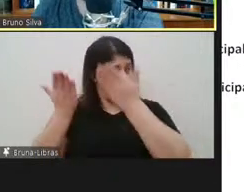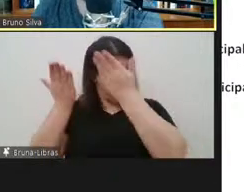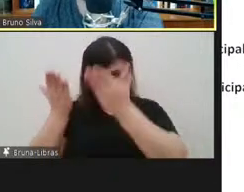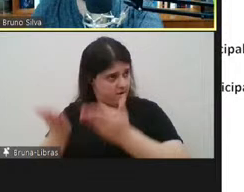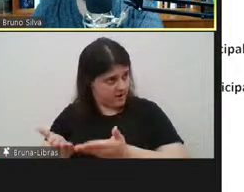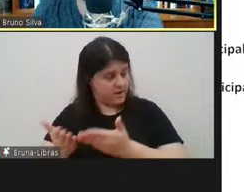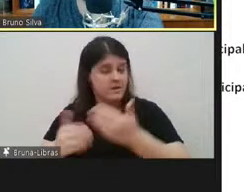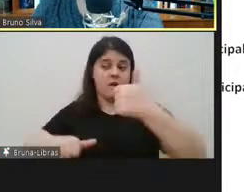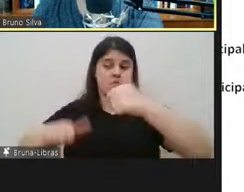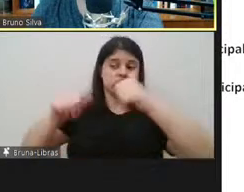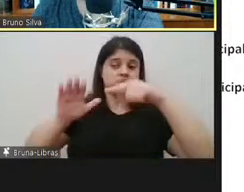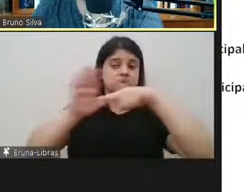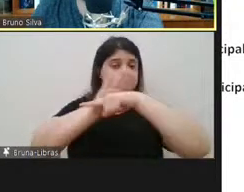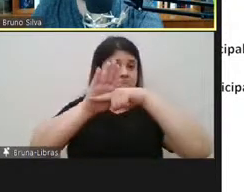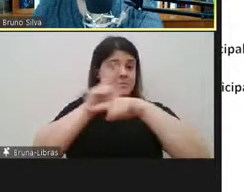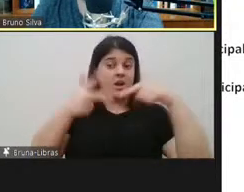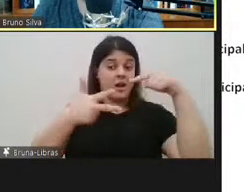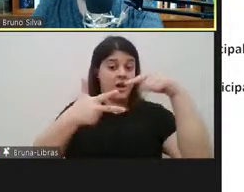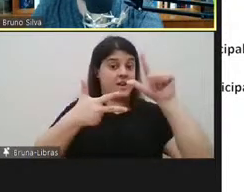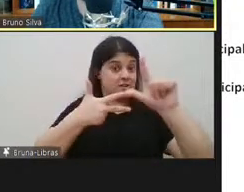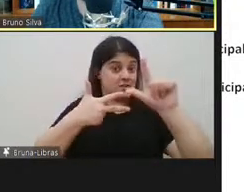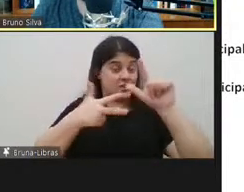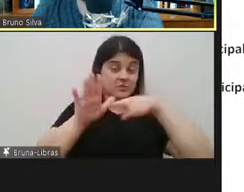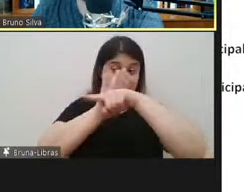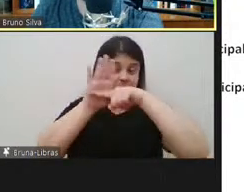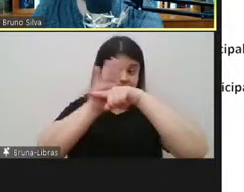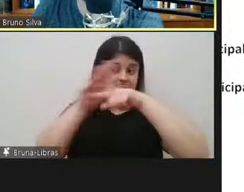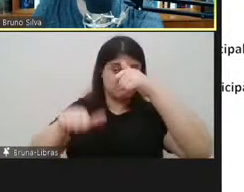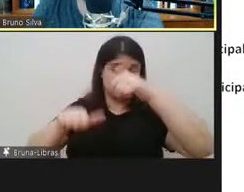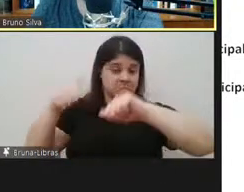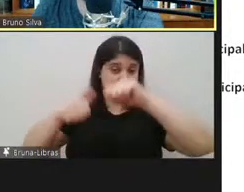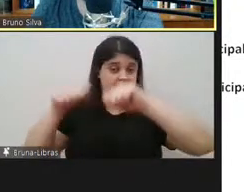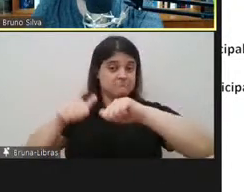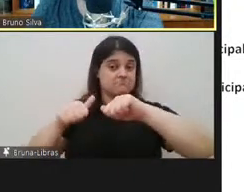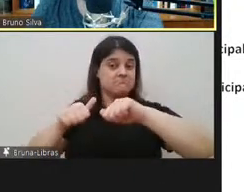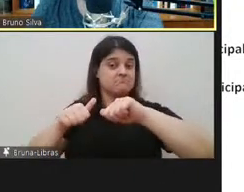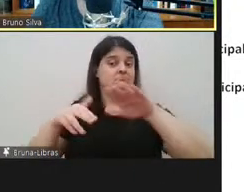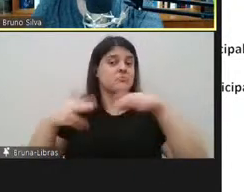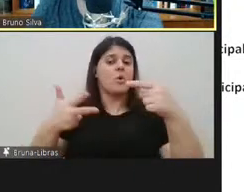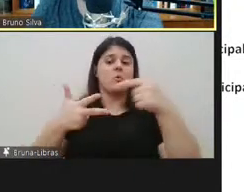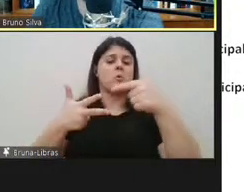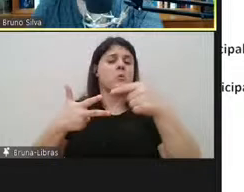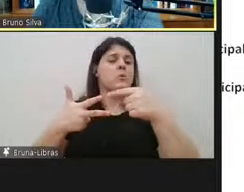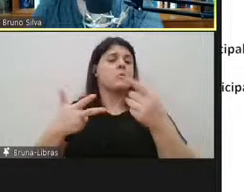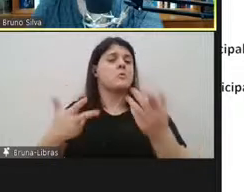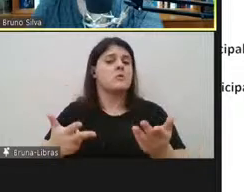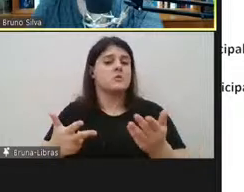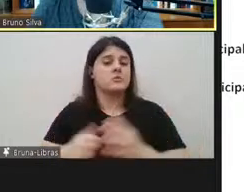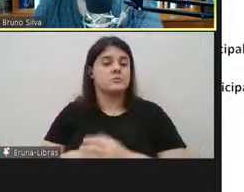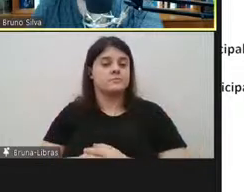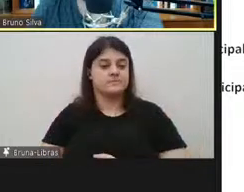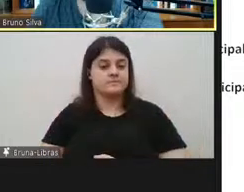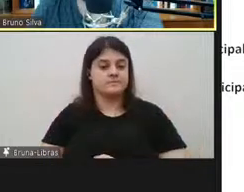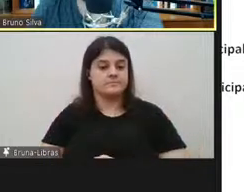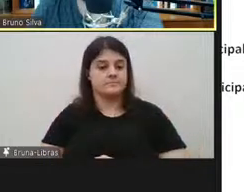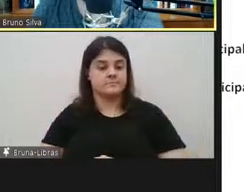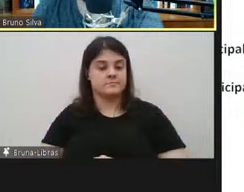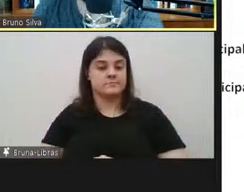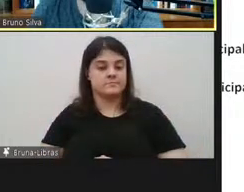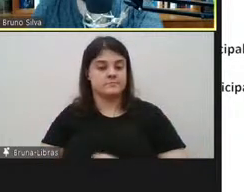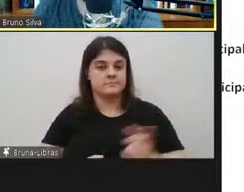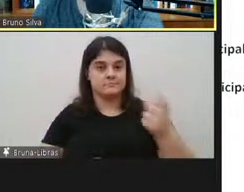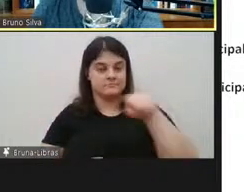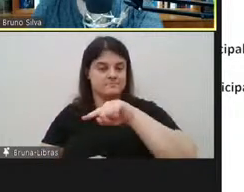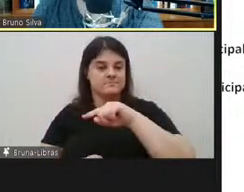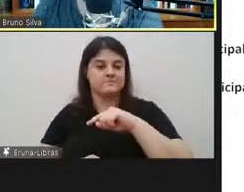para ser analisado no legislativo em qual parte do Legislativo o Operation vou tá aqui